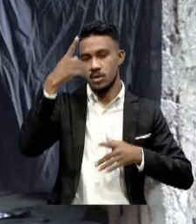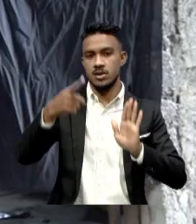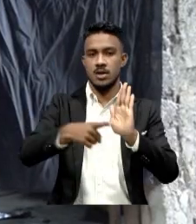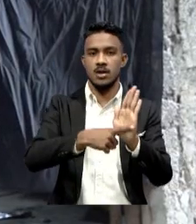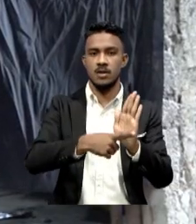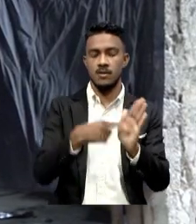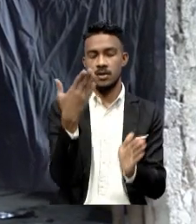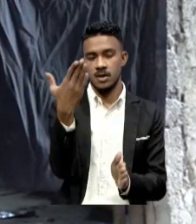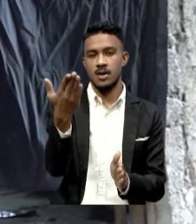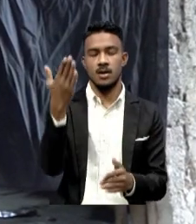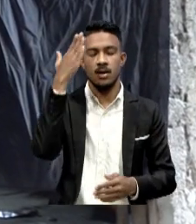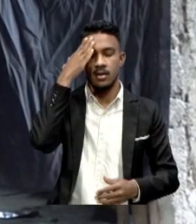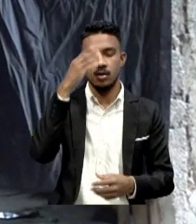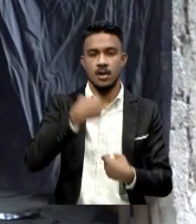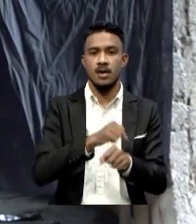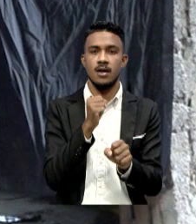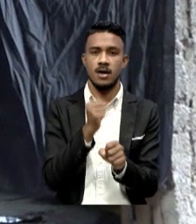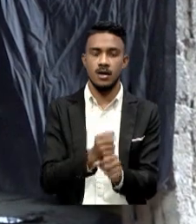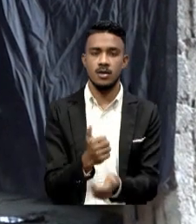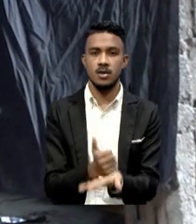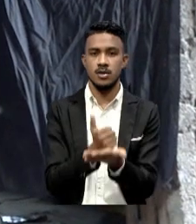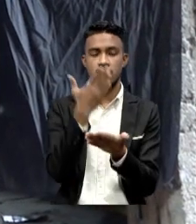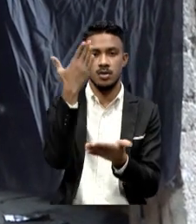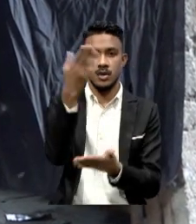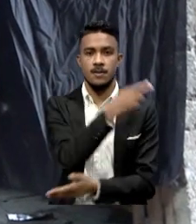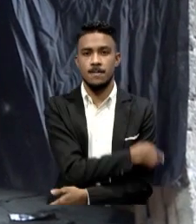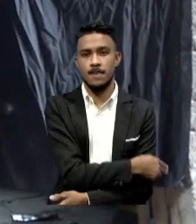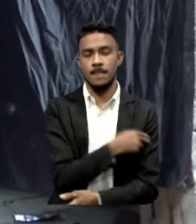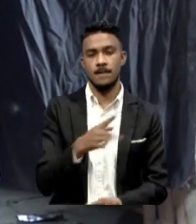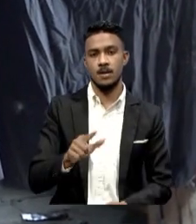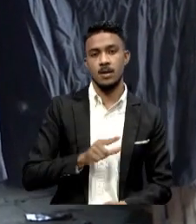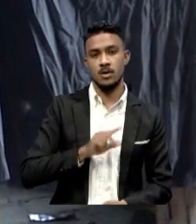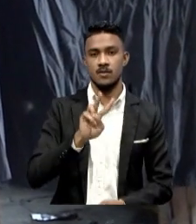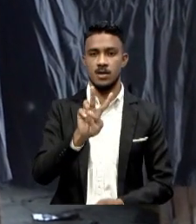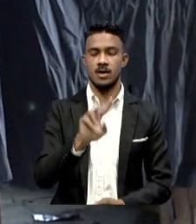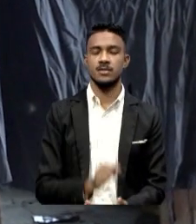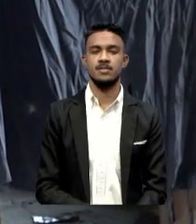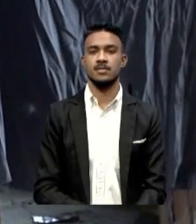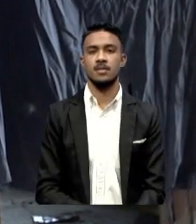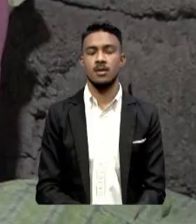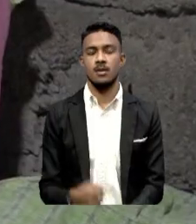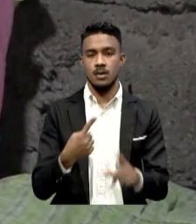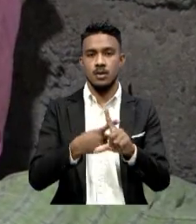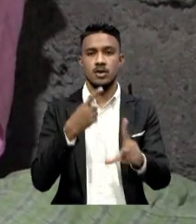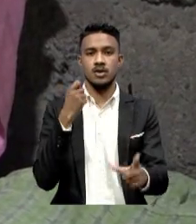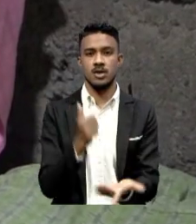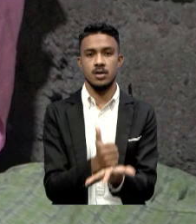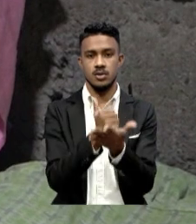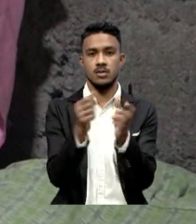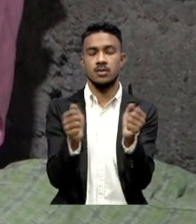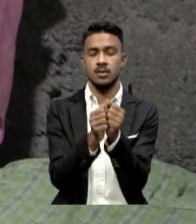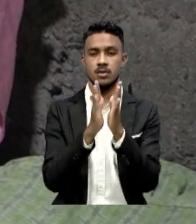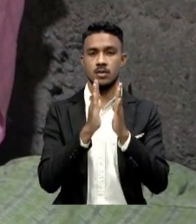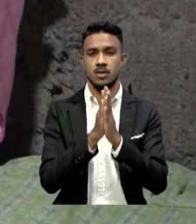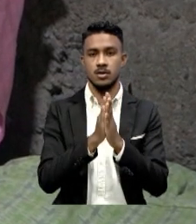nia rasik planu hodi bahalau tratamentu ia Hospital Nacional Guido Valadares. Husi sacrifício no oração nebe